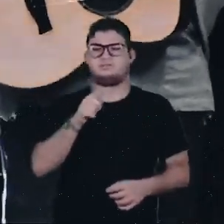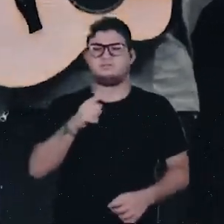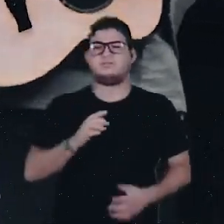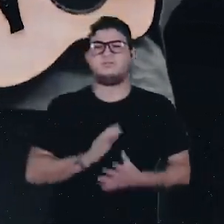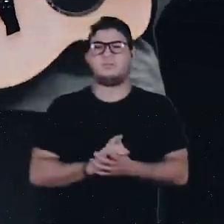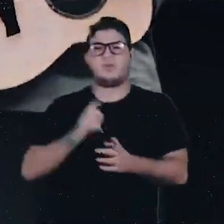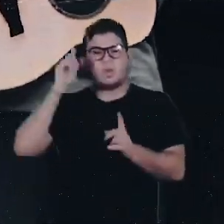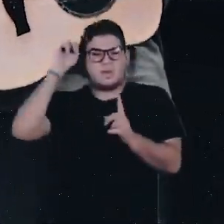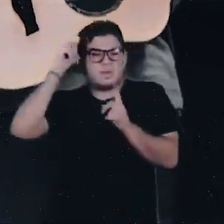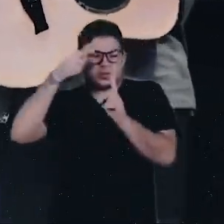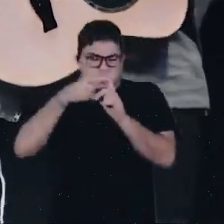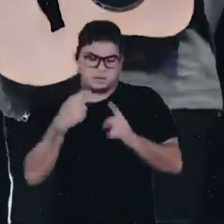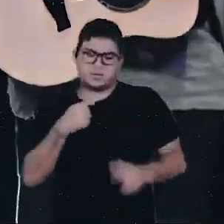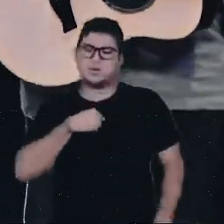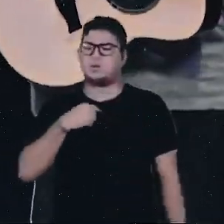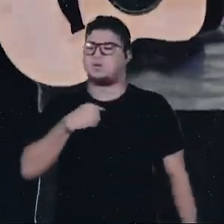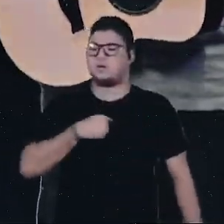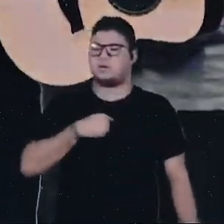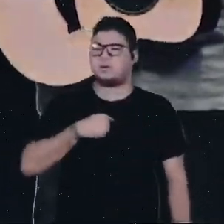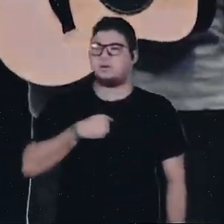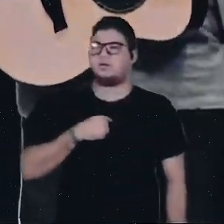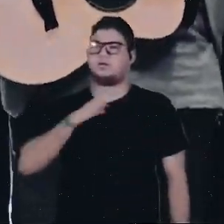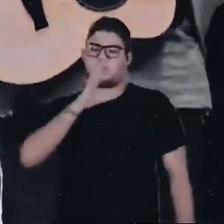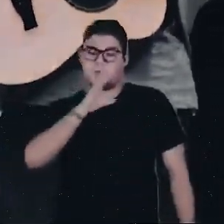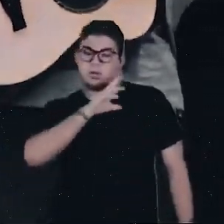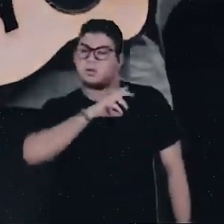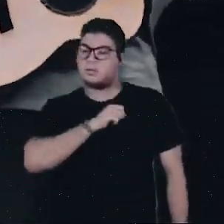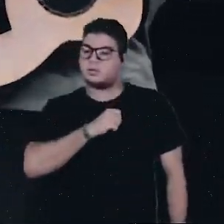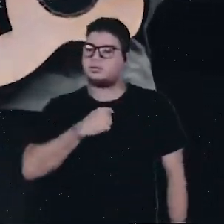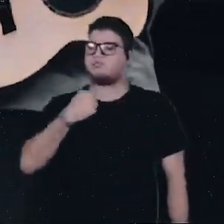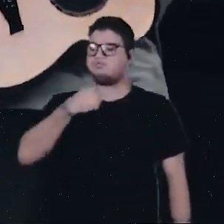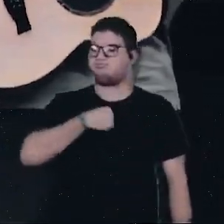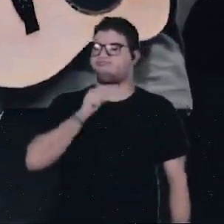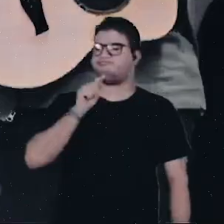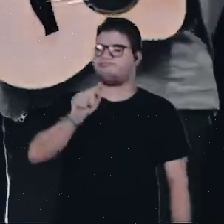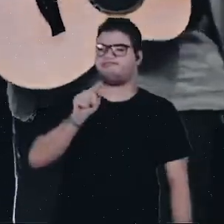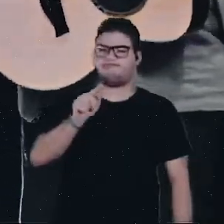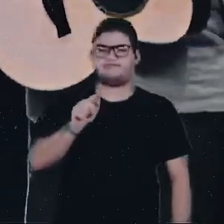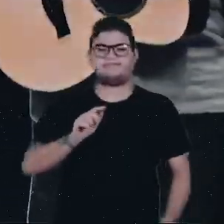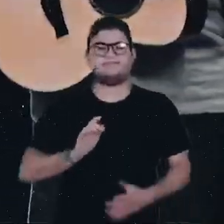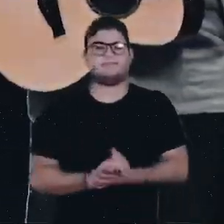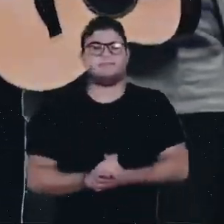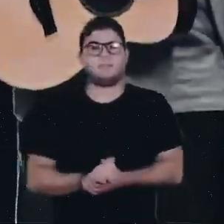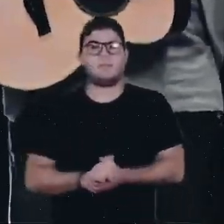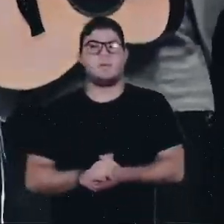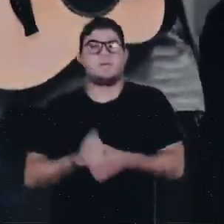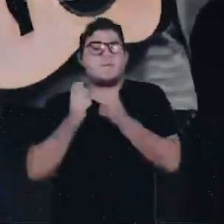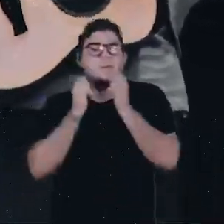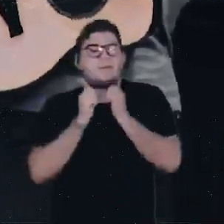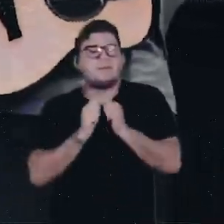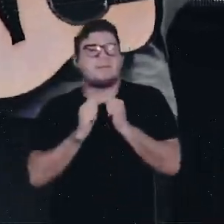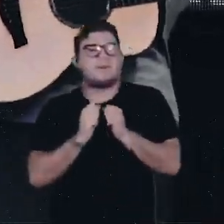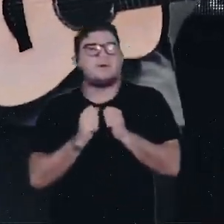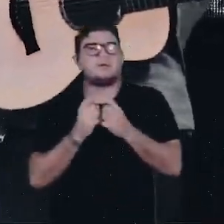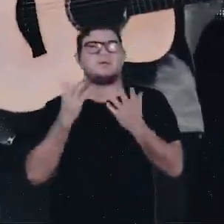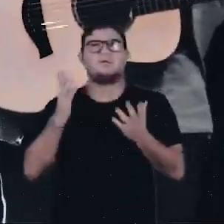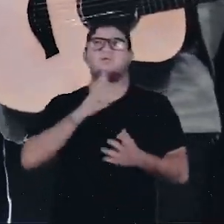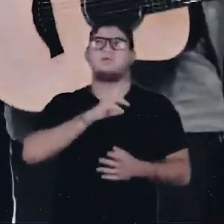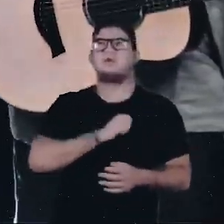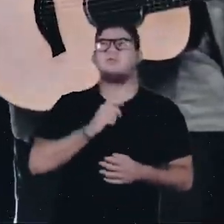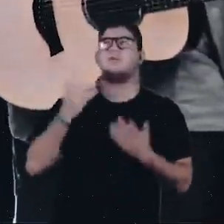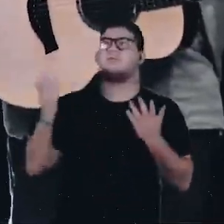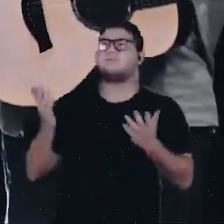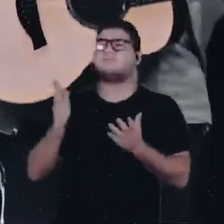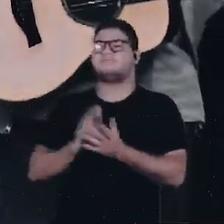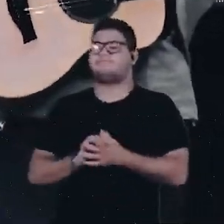você. É em você. Talvez você pergunte assim: como é que eu posso me amar?